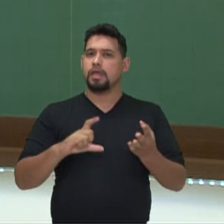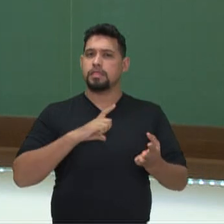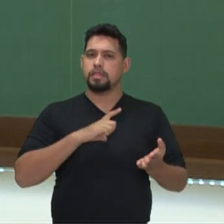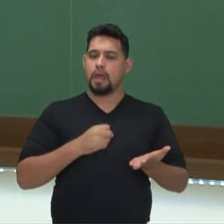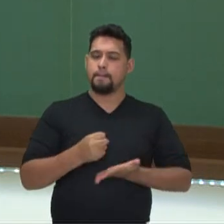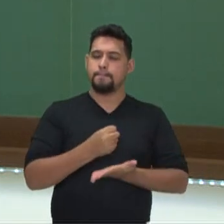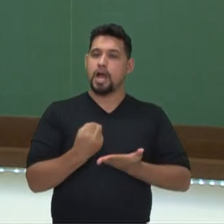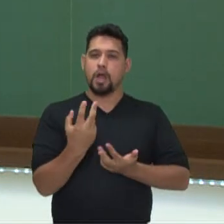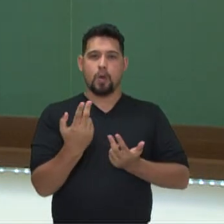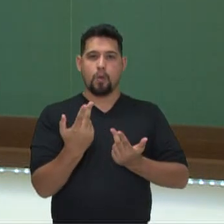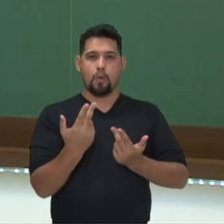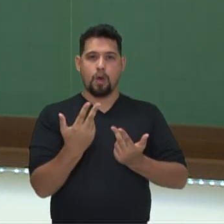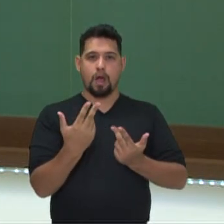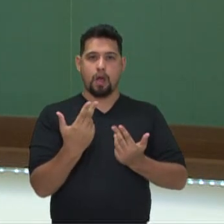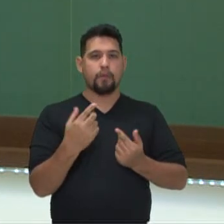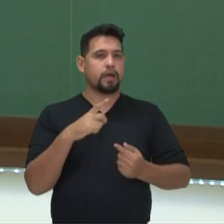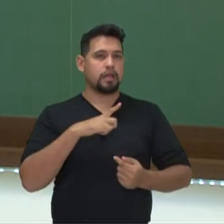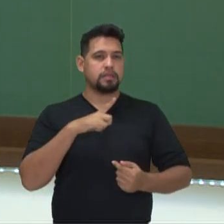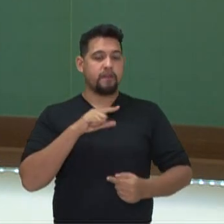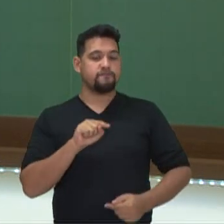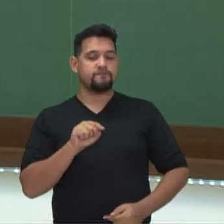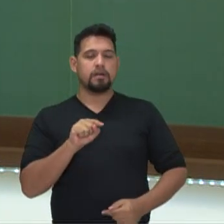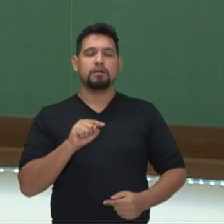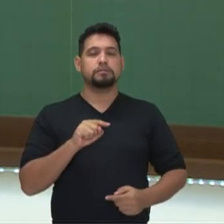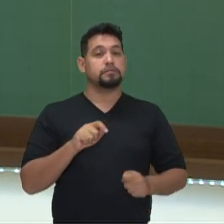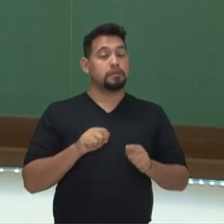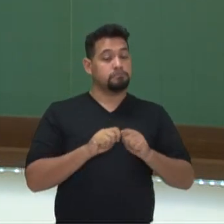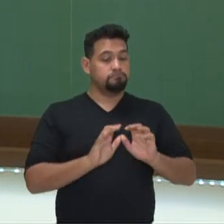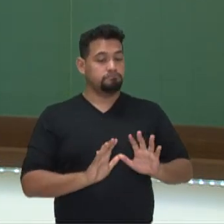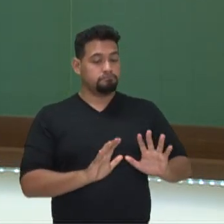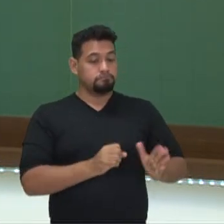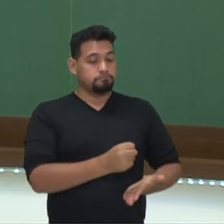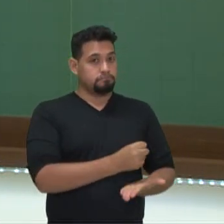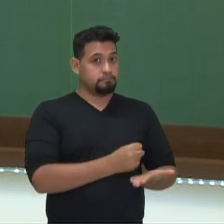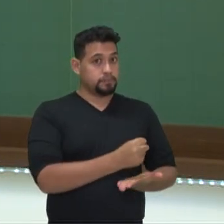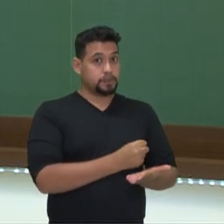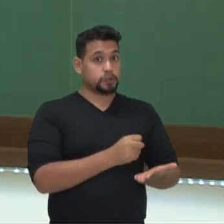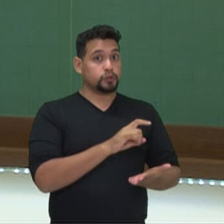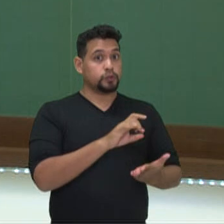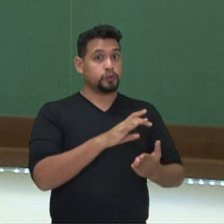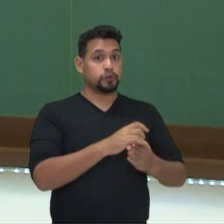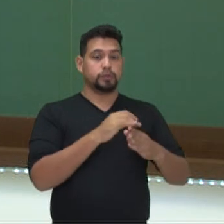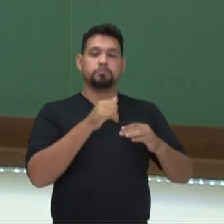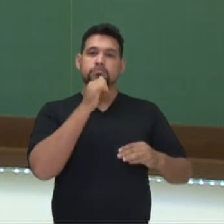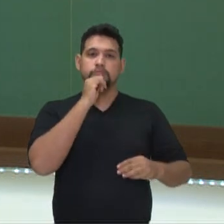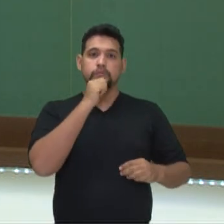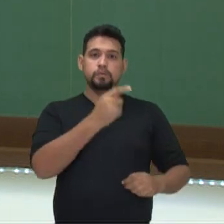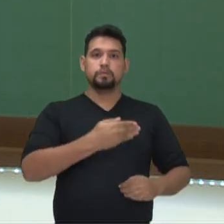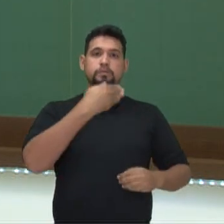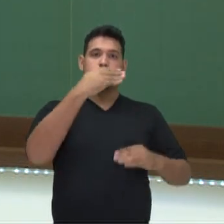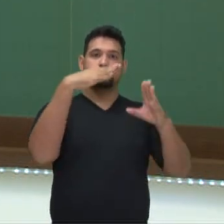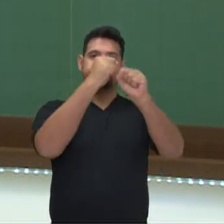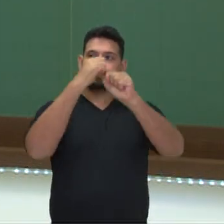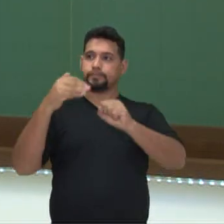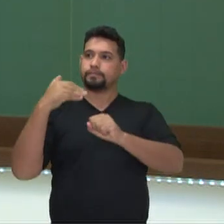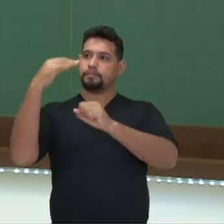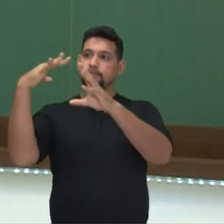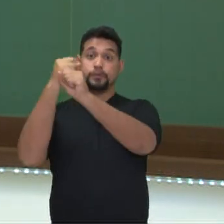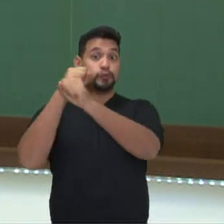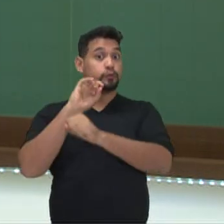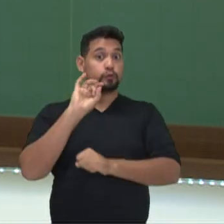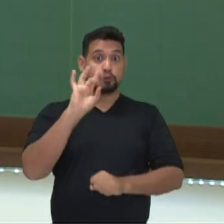e estão multiplicando, eu conservo a base e somo os expoentes, ok?